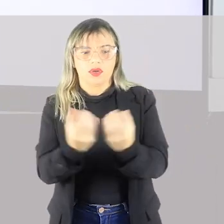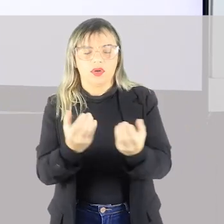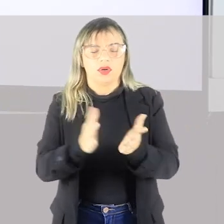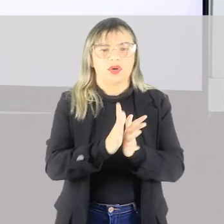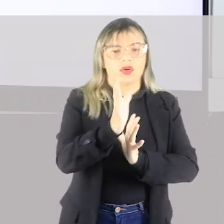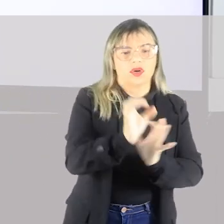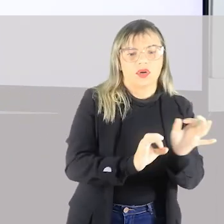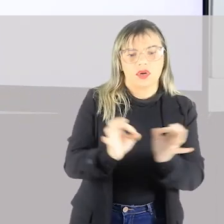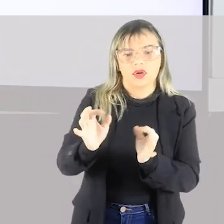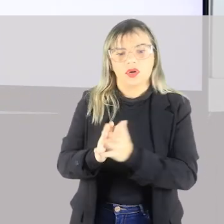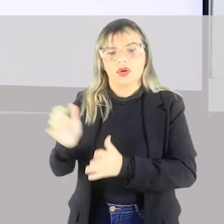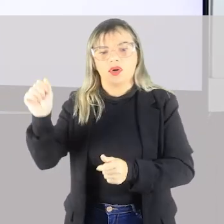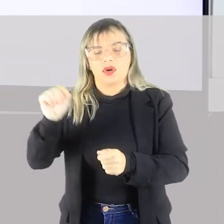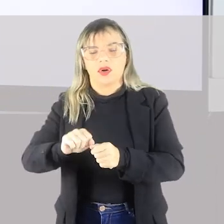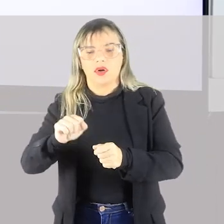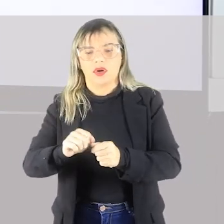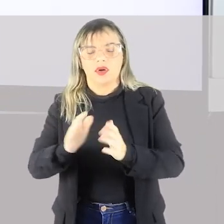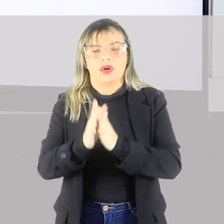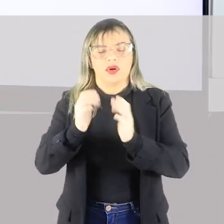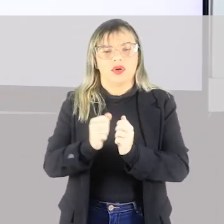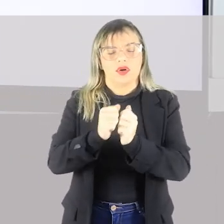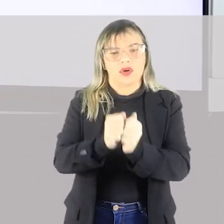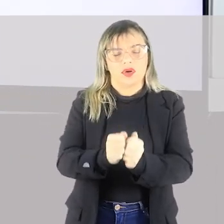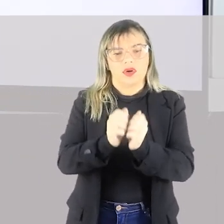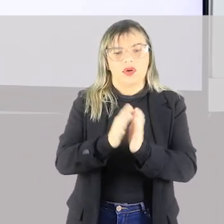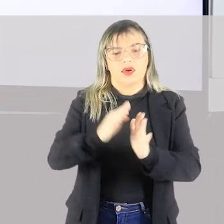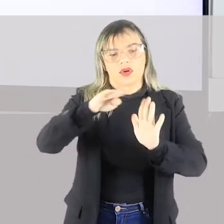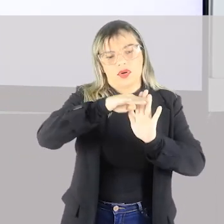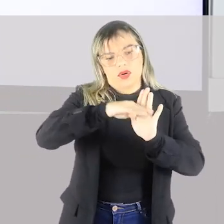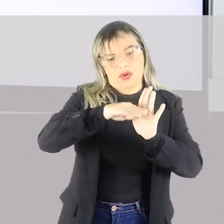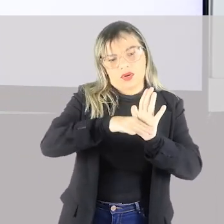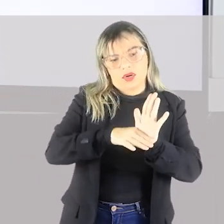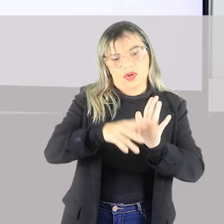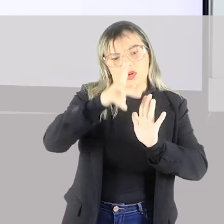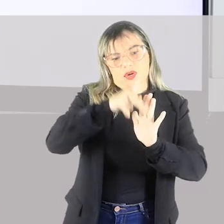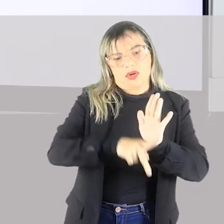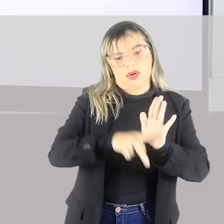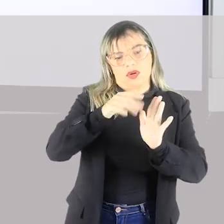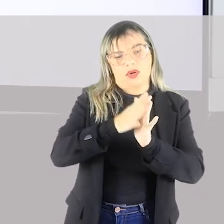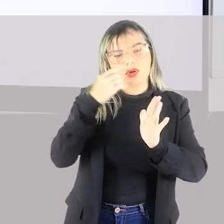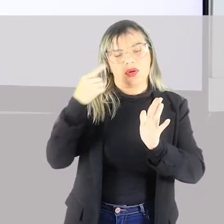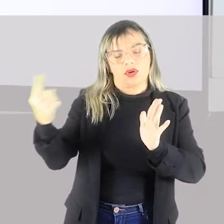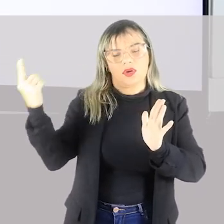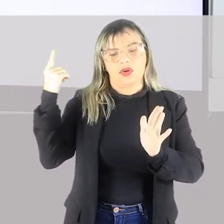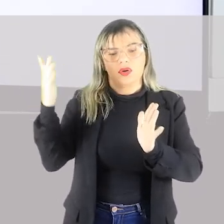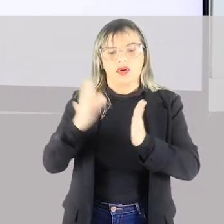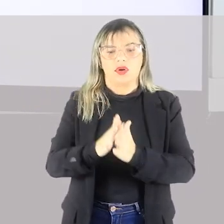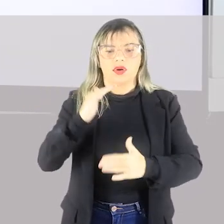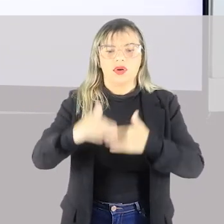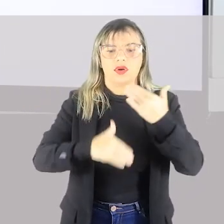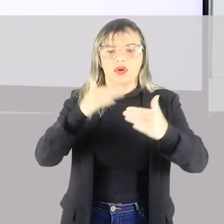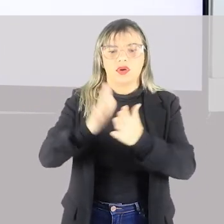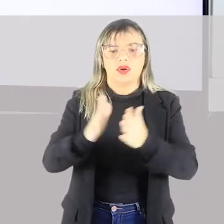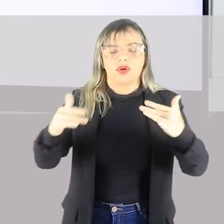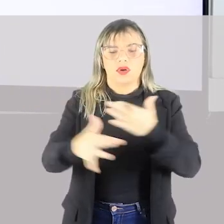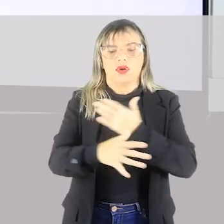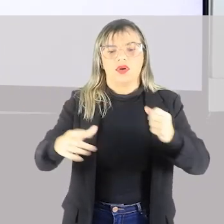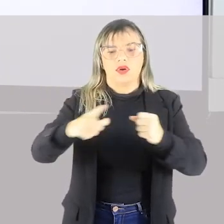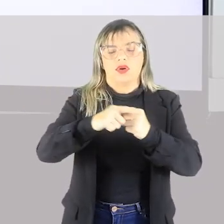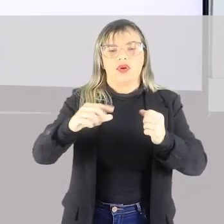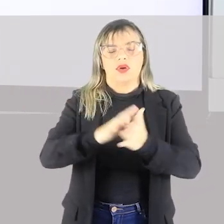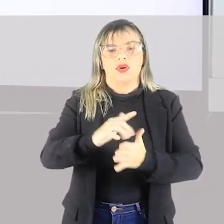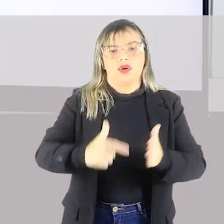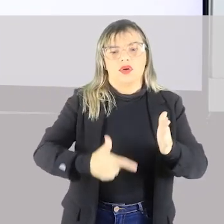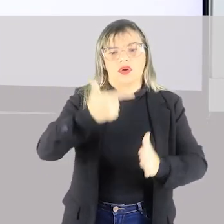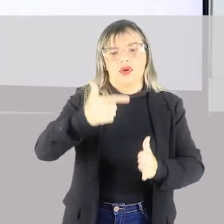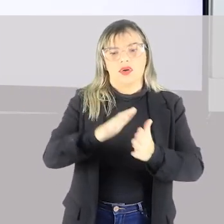formulação, execução e acompanhamento de planos, programas e projetos de Desenvolvimento Urbano. Está lá no artigo